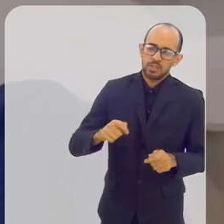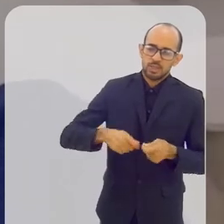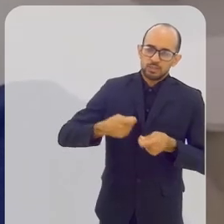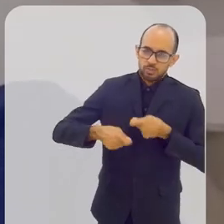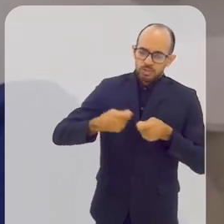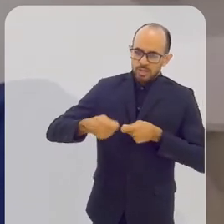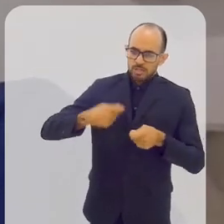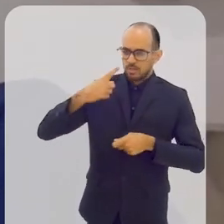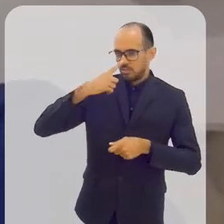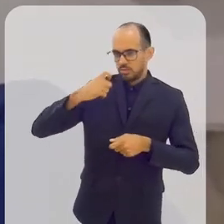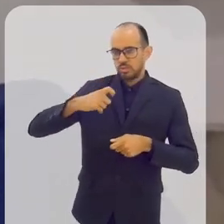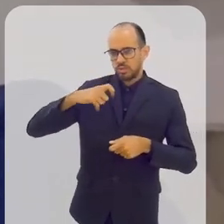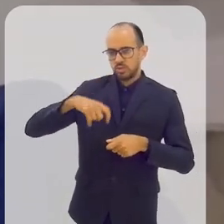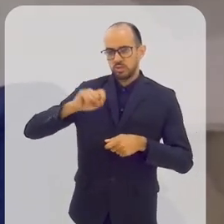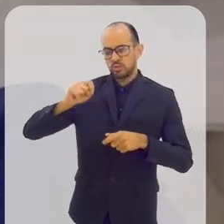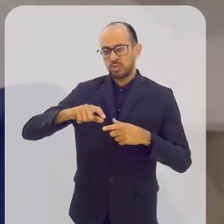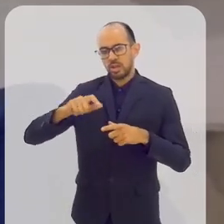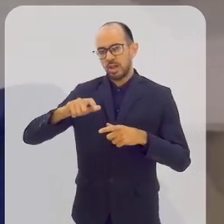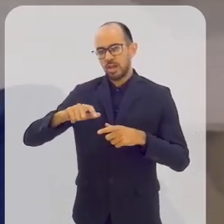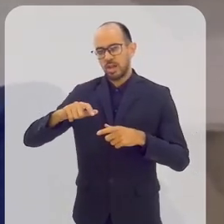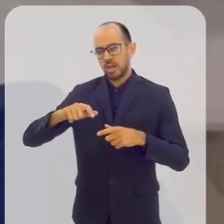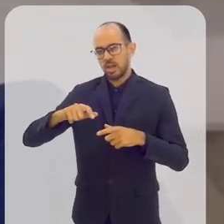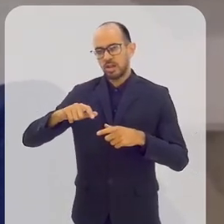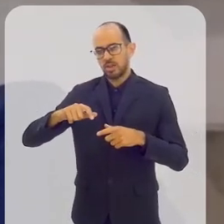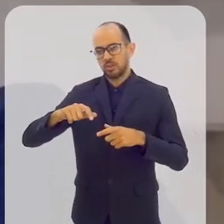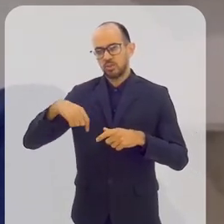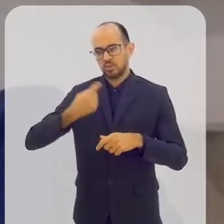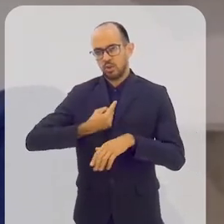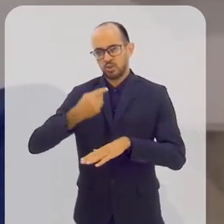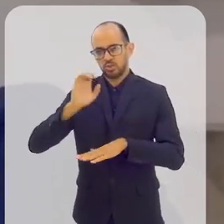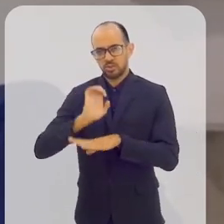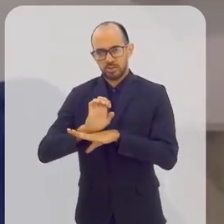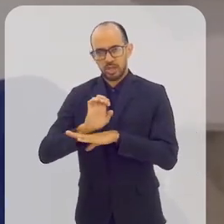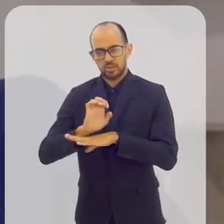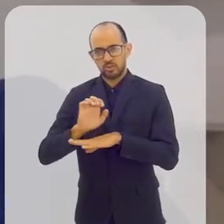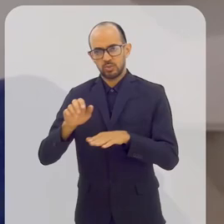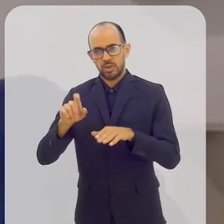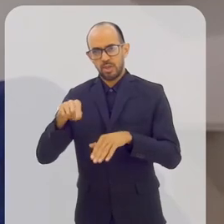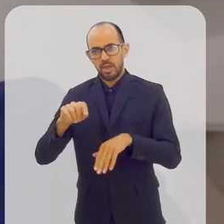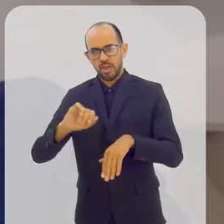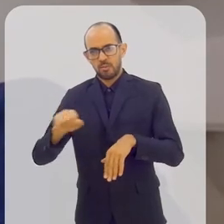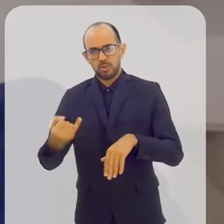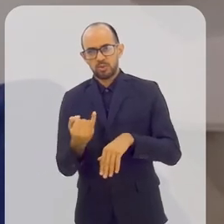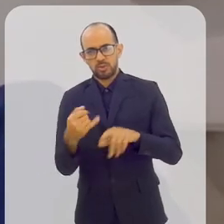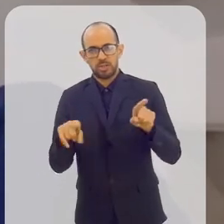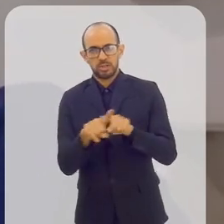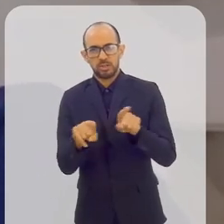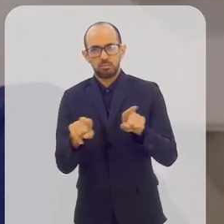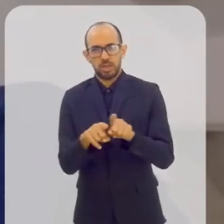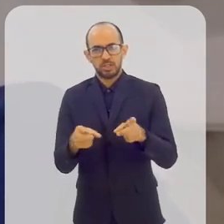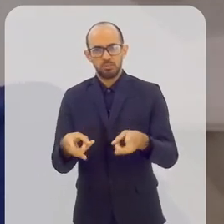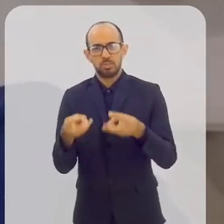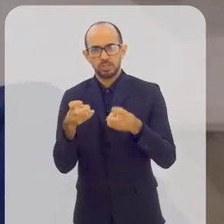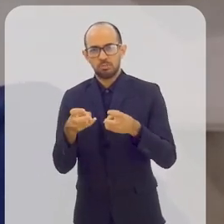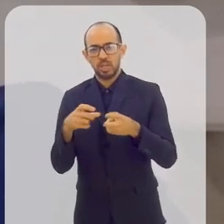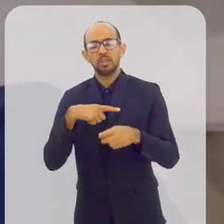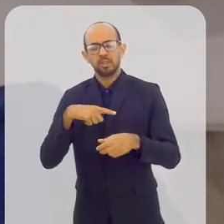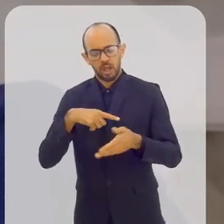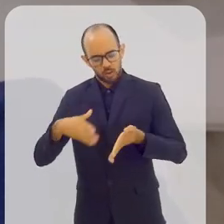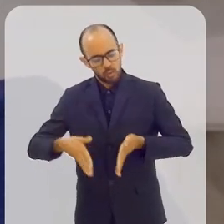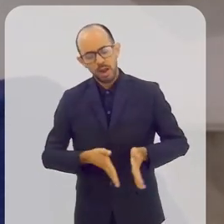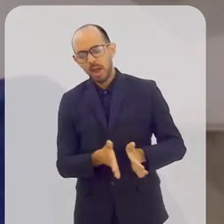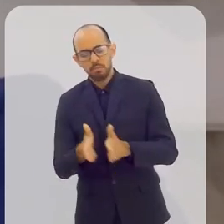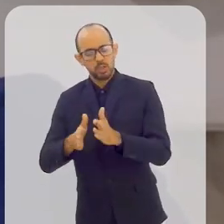gestão do lixo que é feita na boa parte do nosso estado, né? Então, a gente está tendo a oportunidade de mostrar para ele que existe um